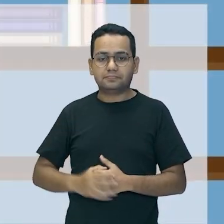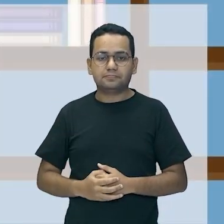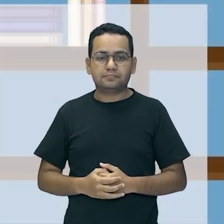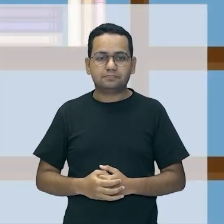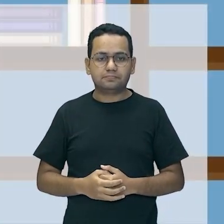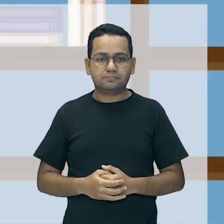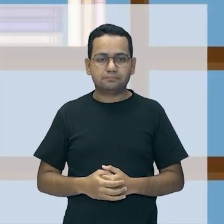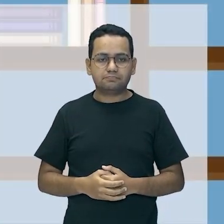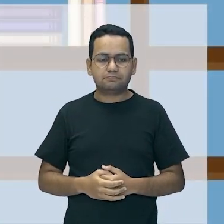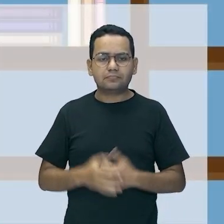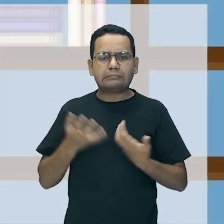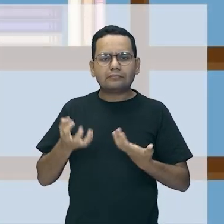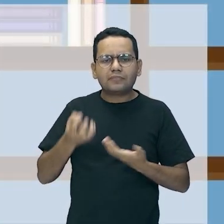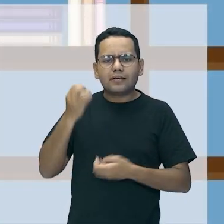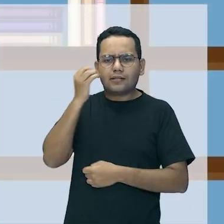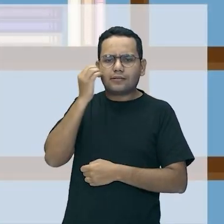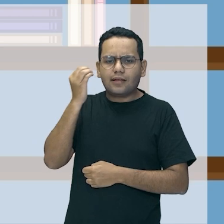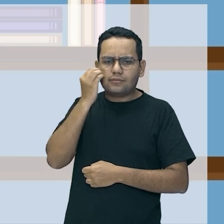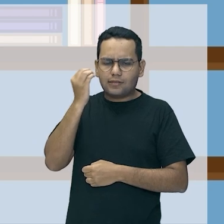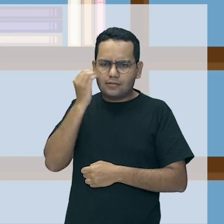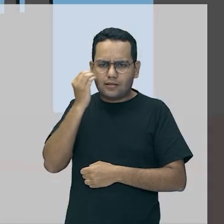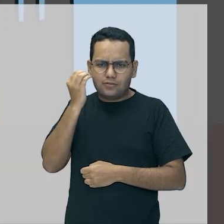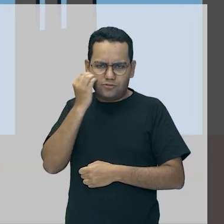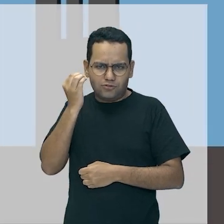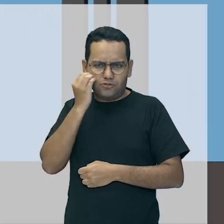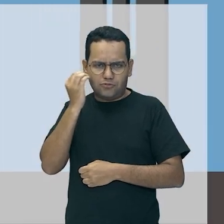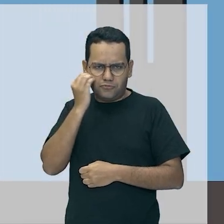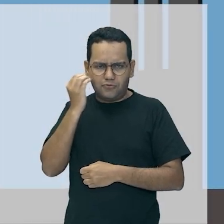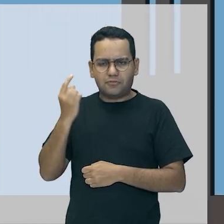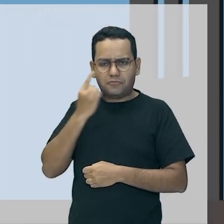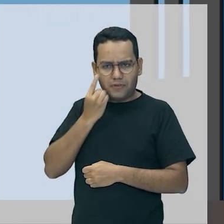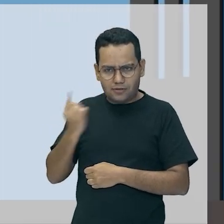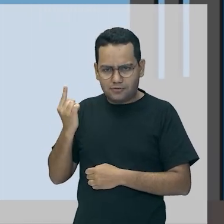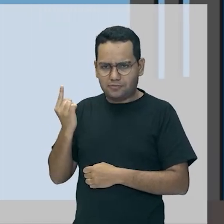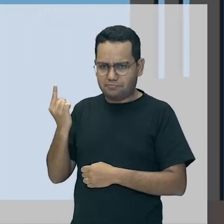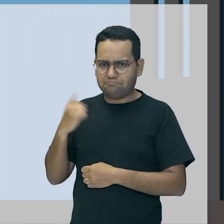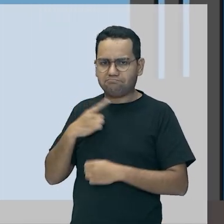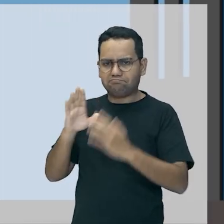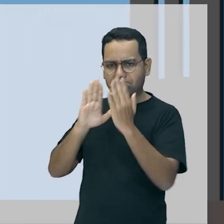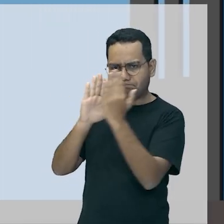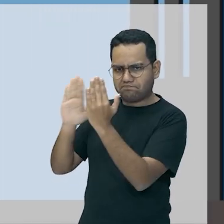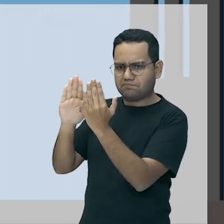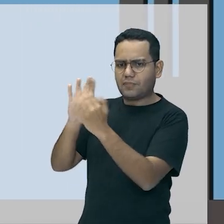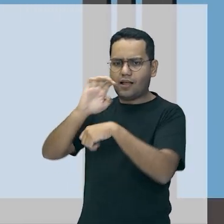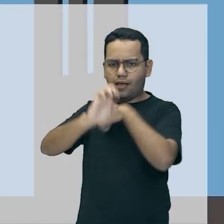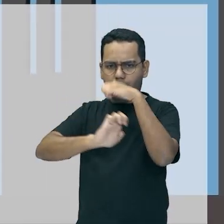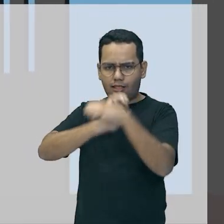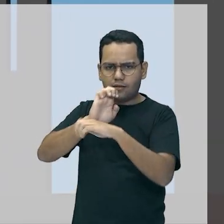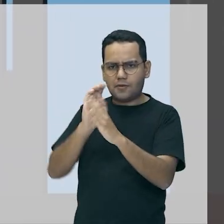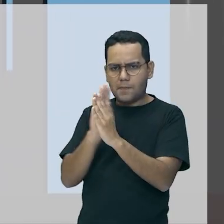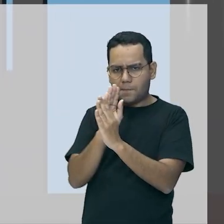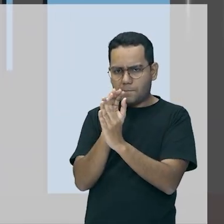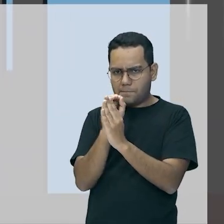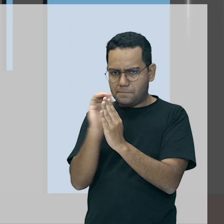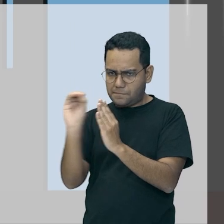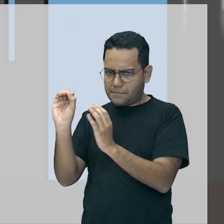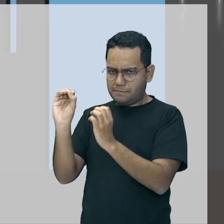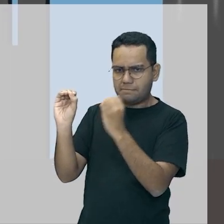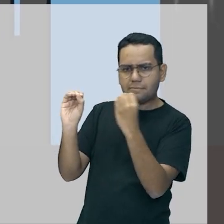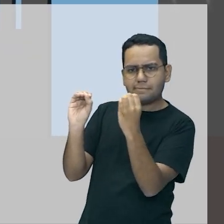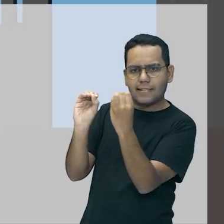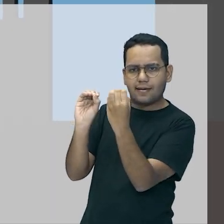No experimento da fenda dupla, os elétrons atravessavam ambas as